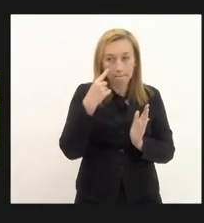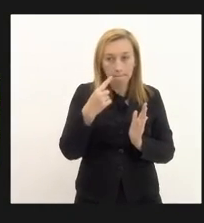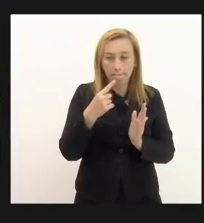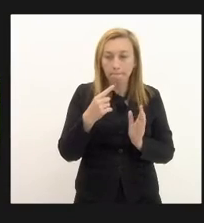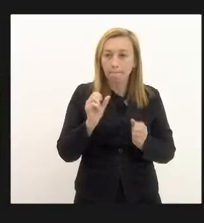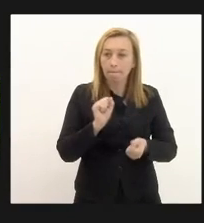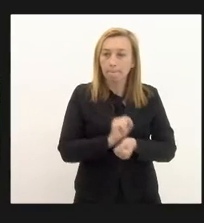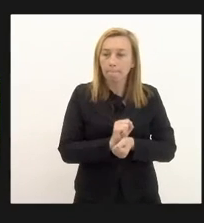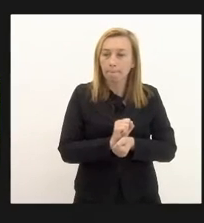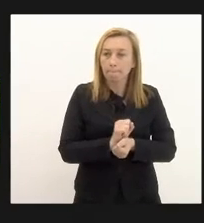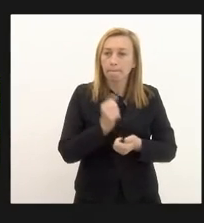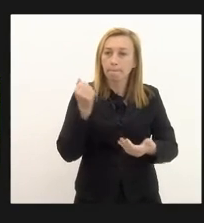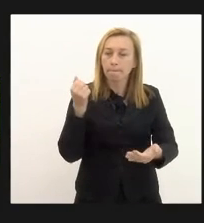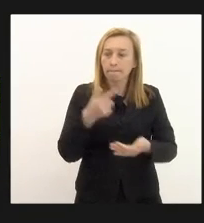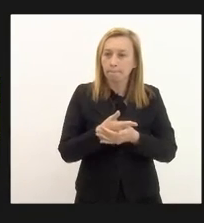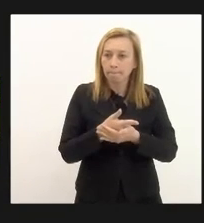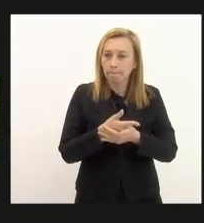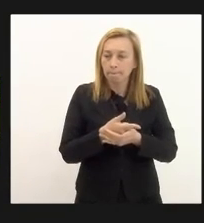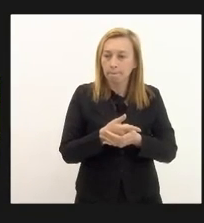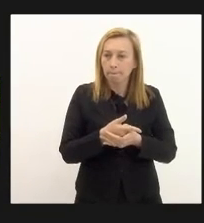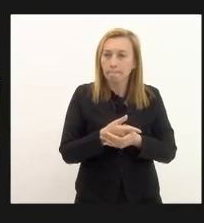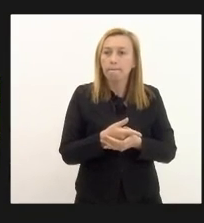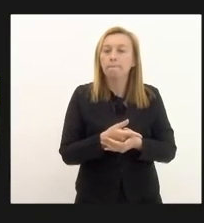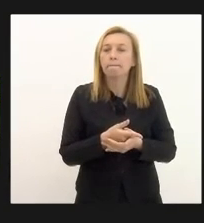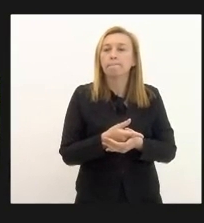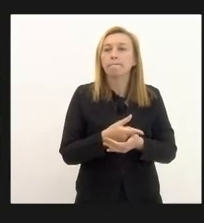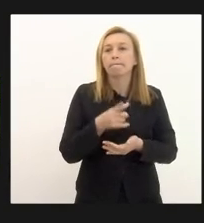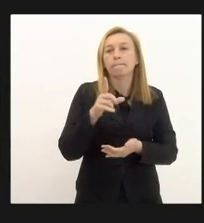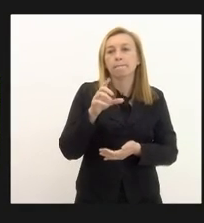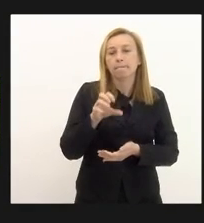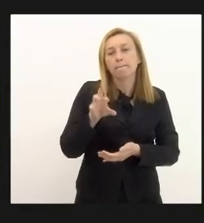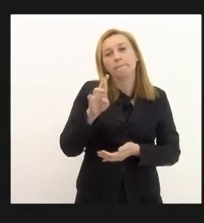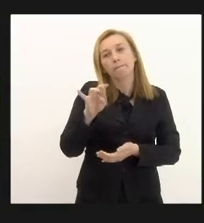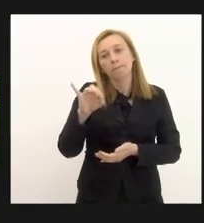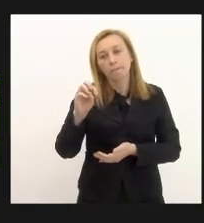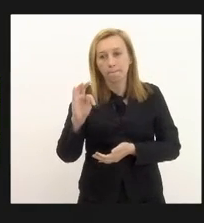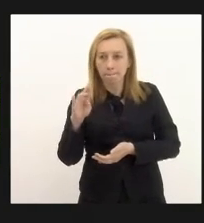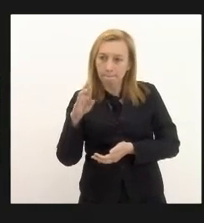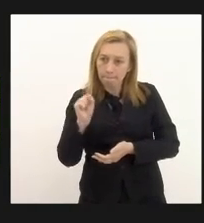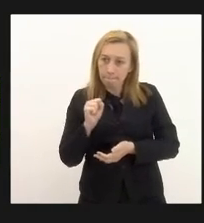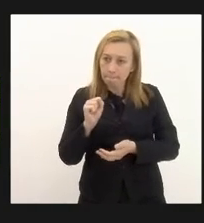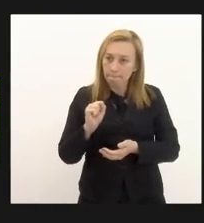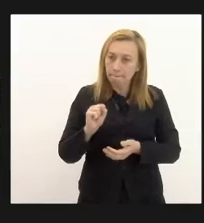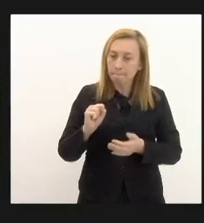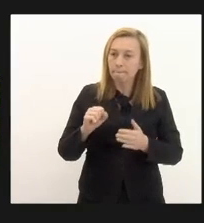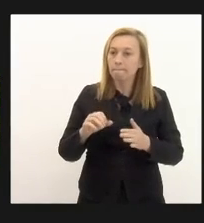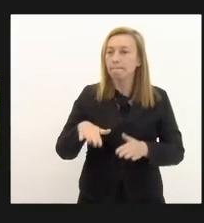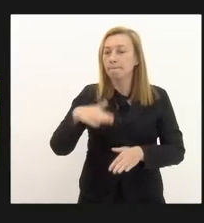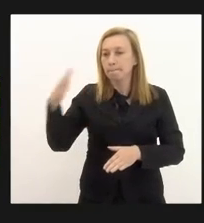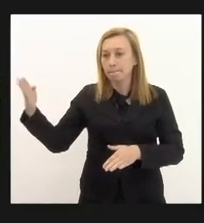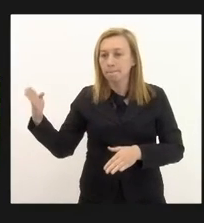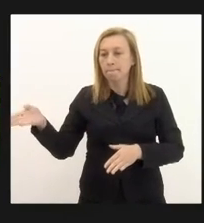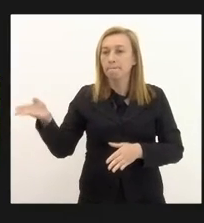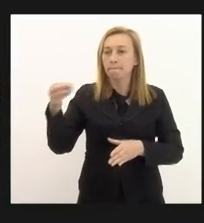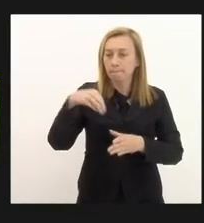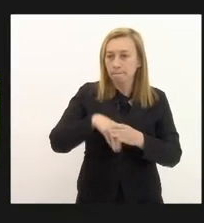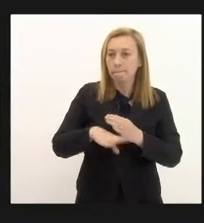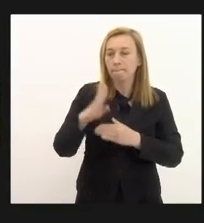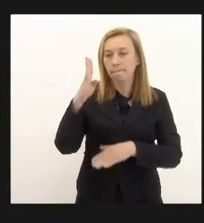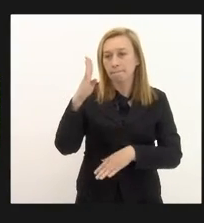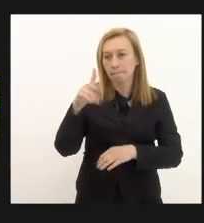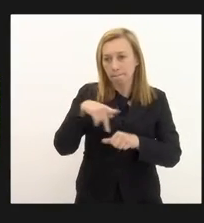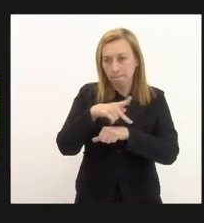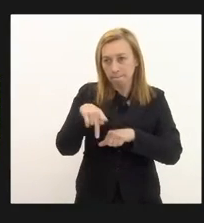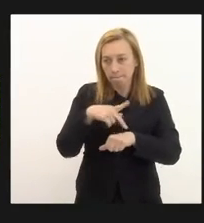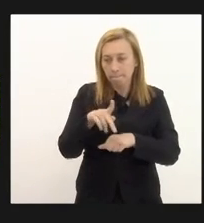suspensão de pagamento devido a credores internacionais e nacionais obviamente quando um